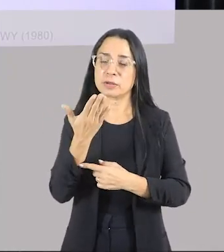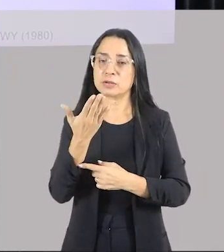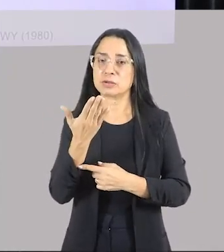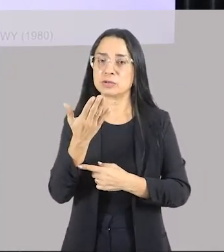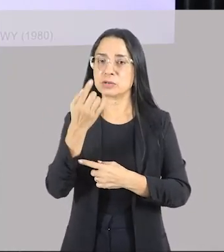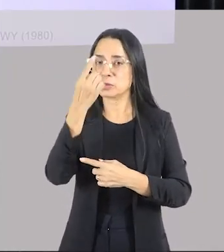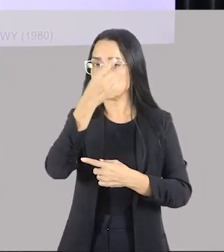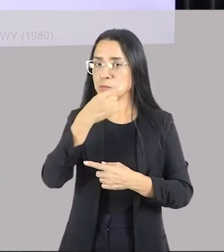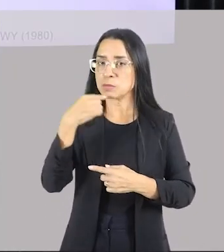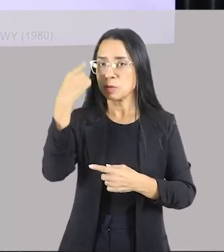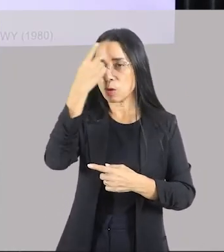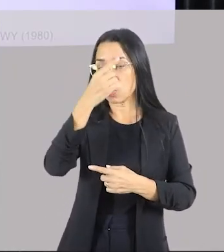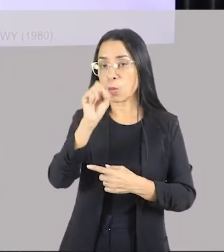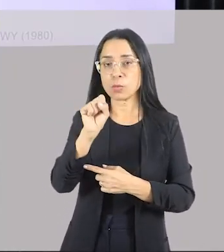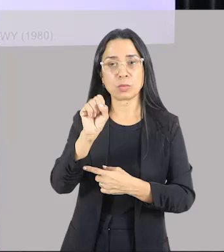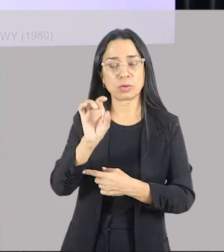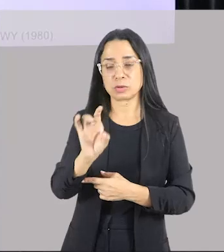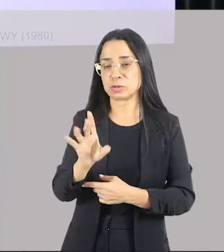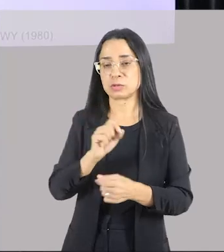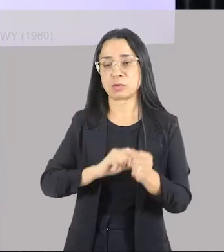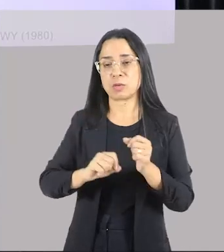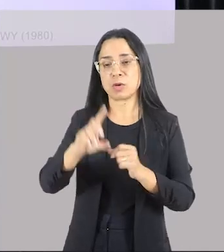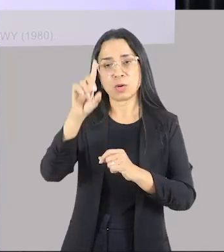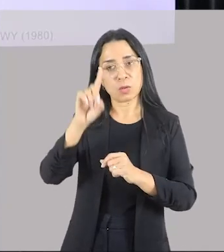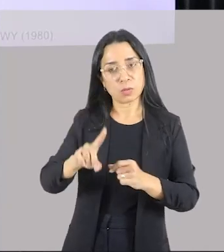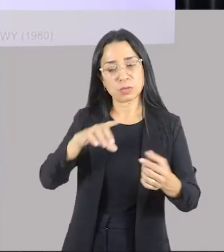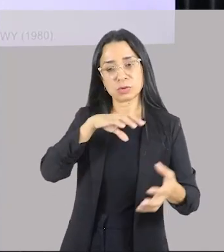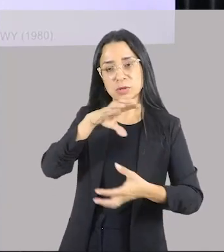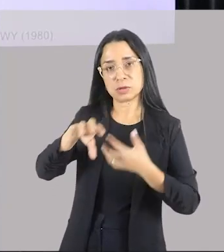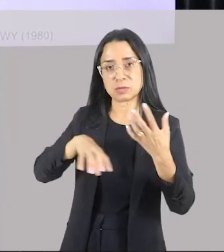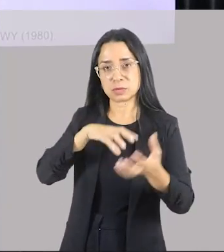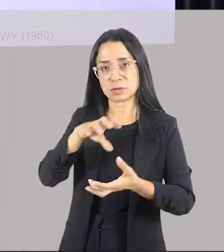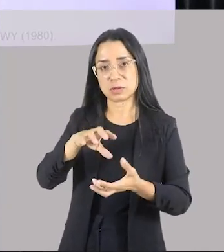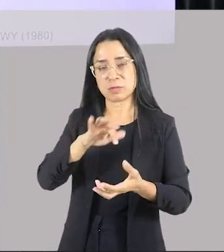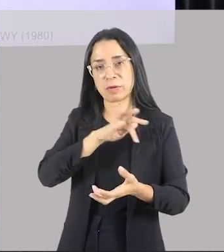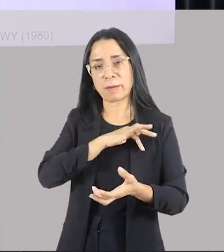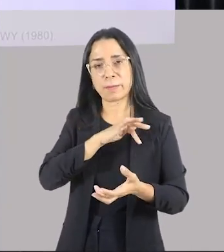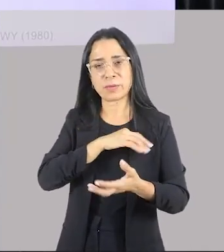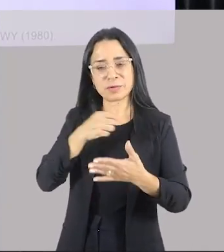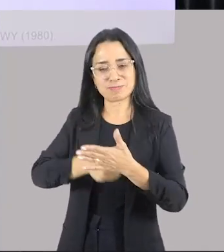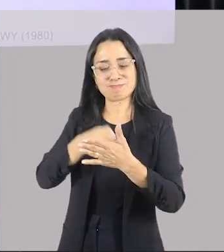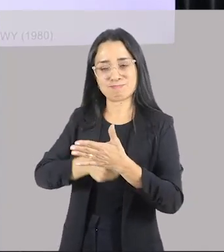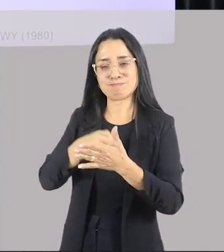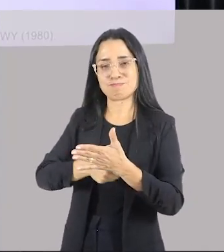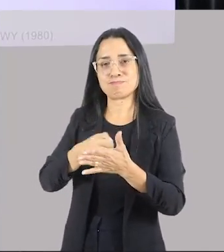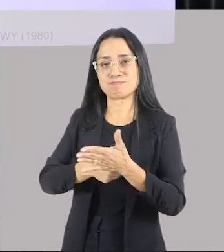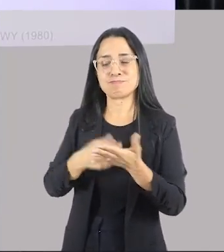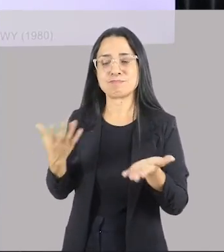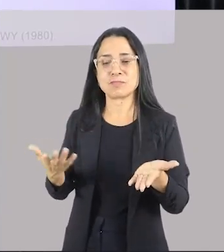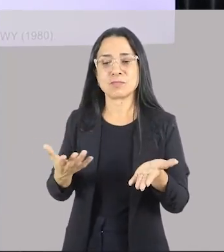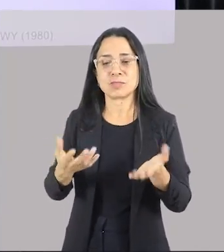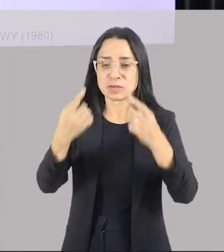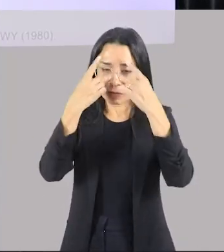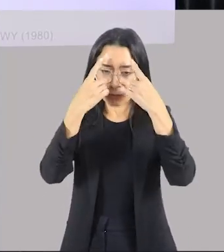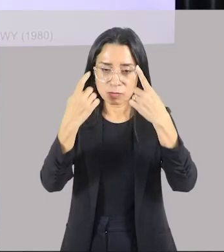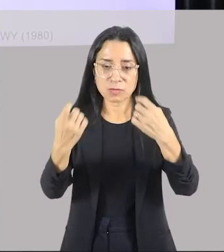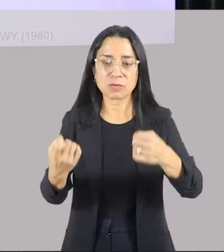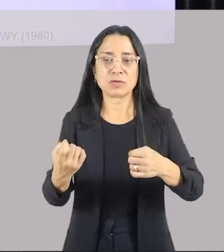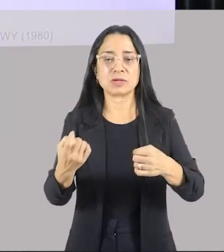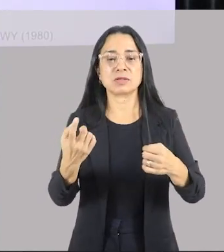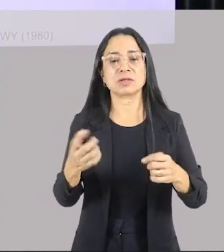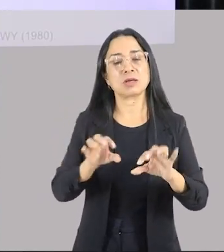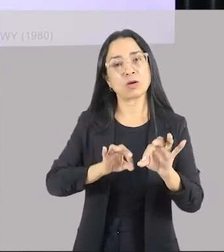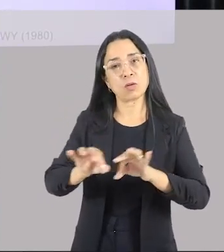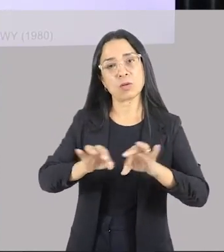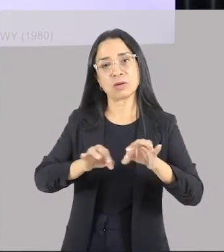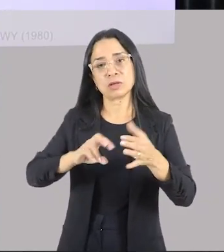horas, o direito de greve, que também não era permitido, a polícia realmente repreendia de forma bem violenta, né, e a